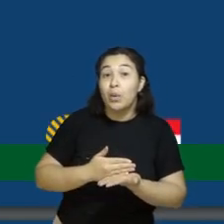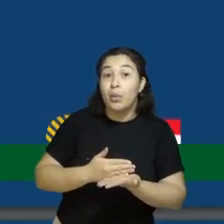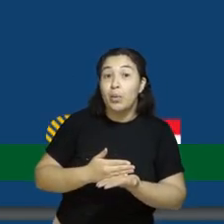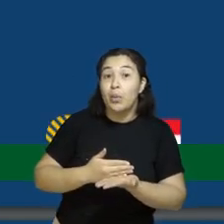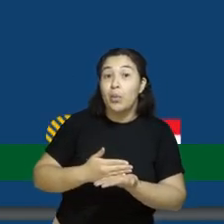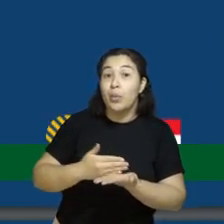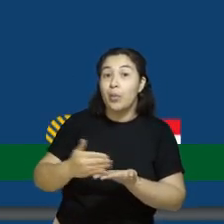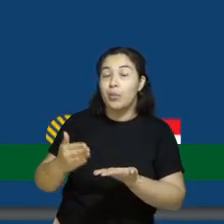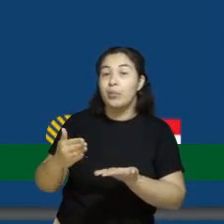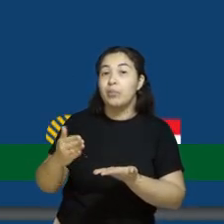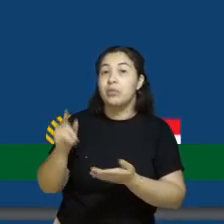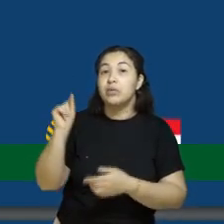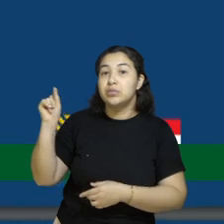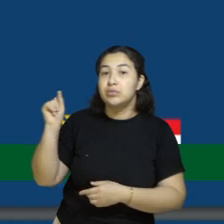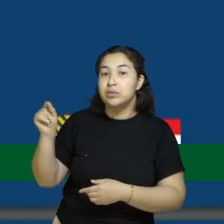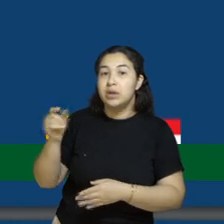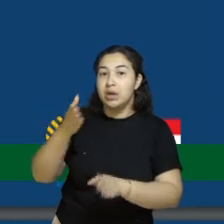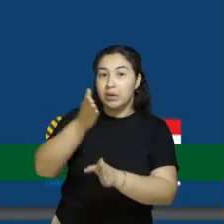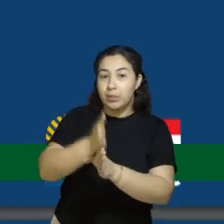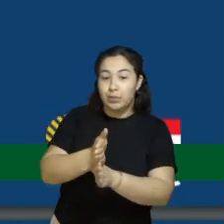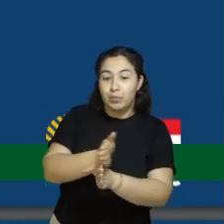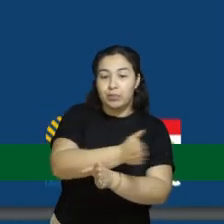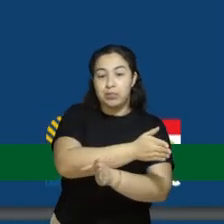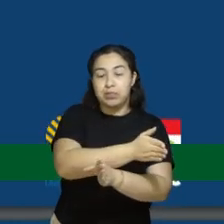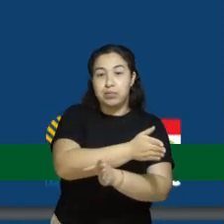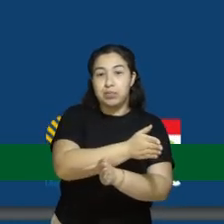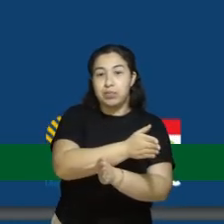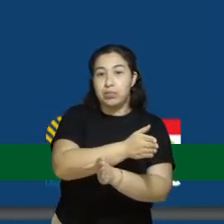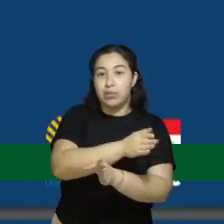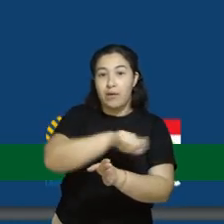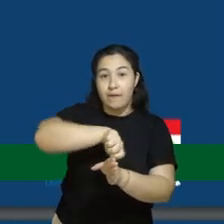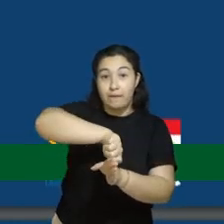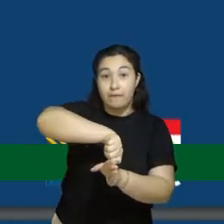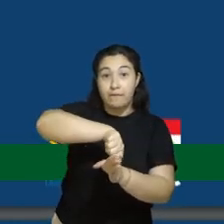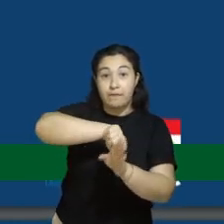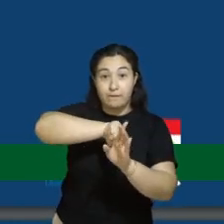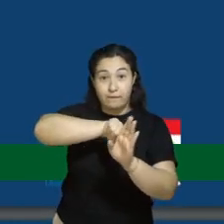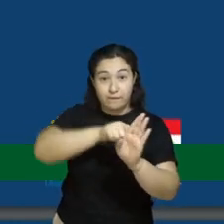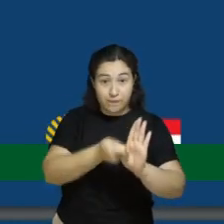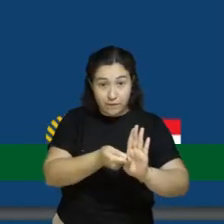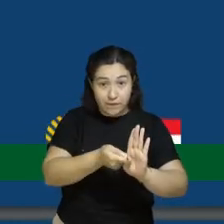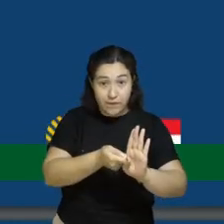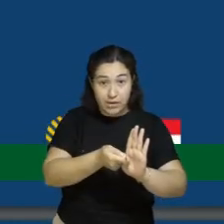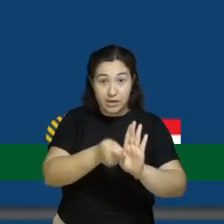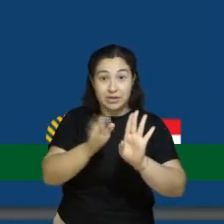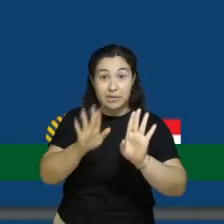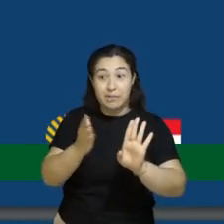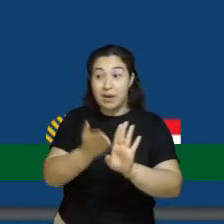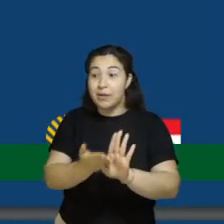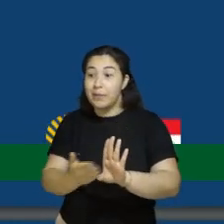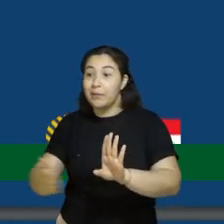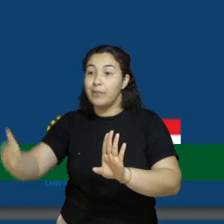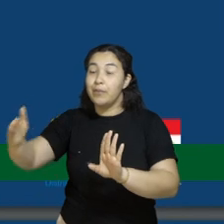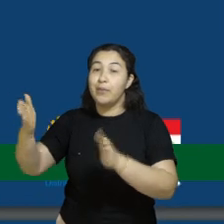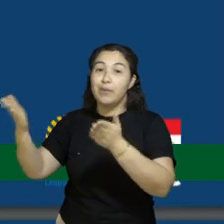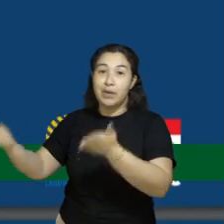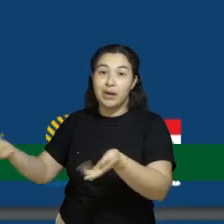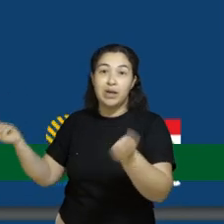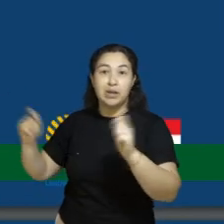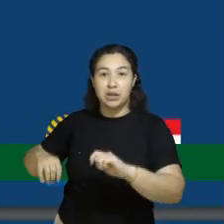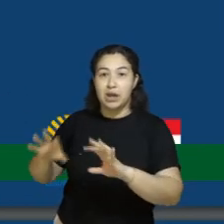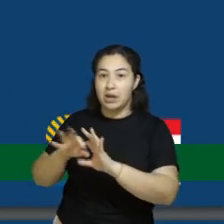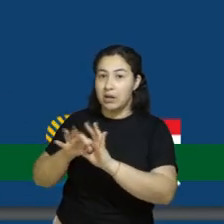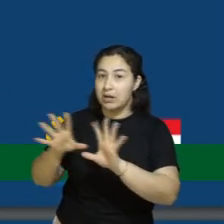esse alimentador aqui, isolando o defeito e fechando o 530. Dessa forma, alimenta automaticamente a cidade de Tunapo.